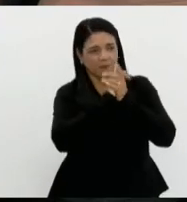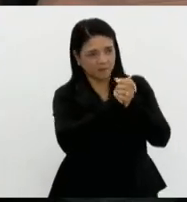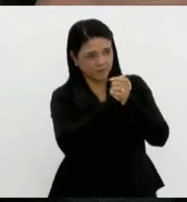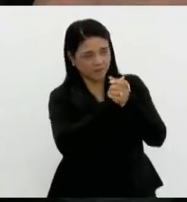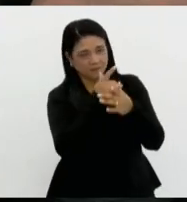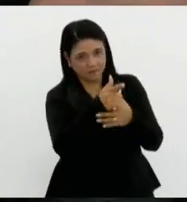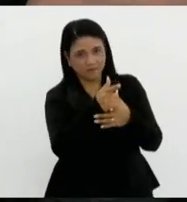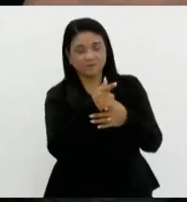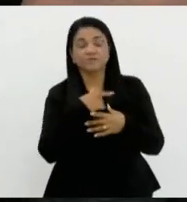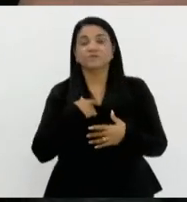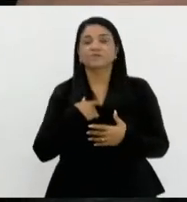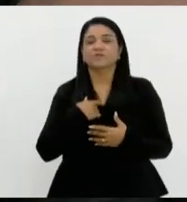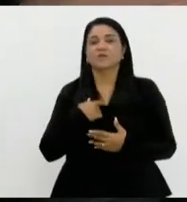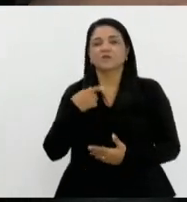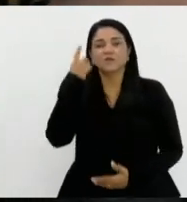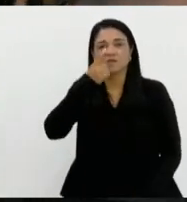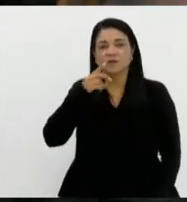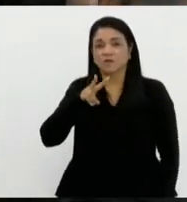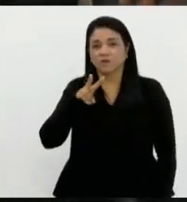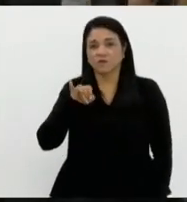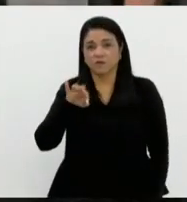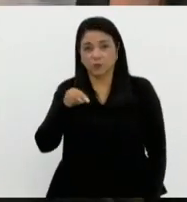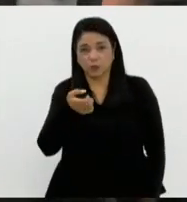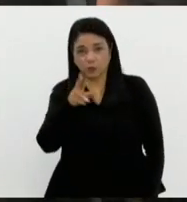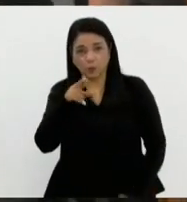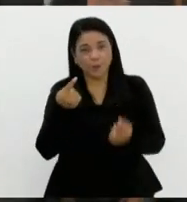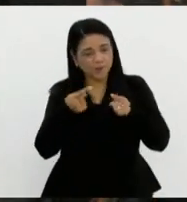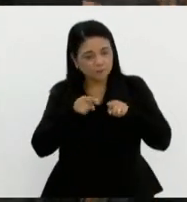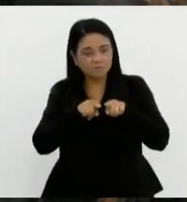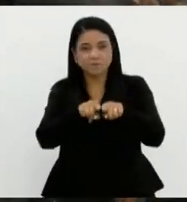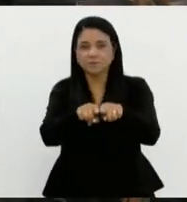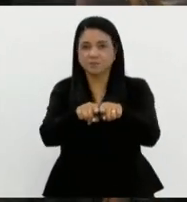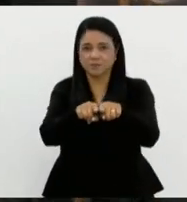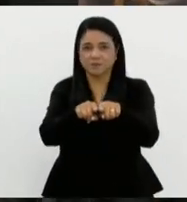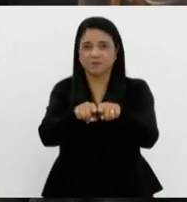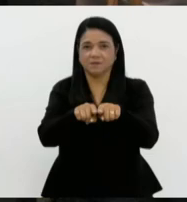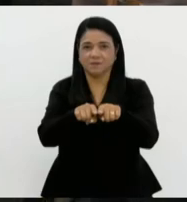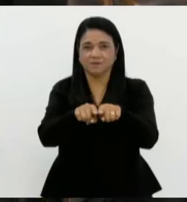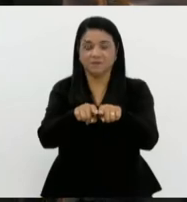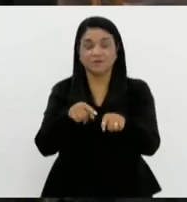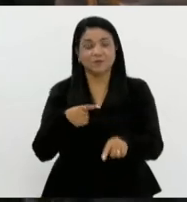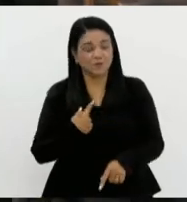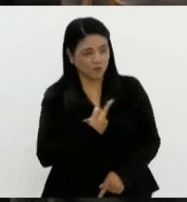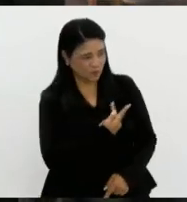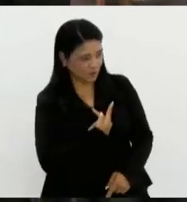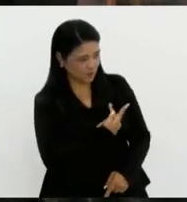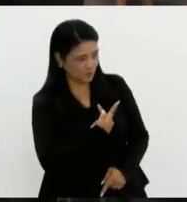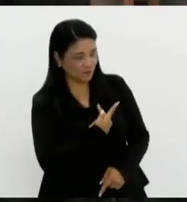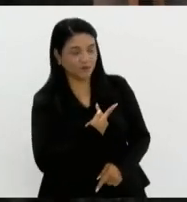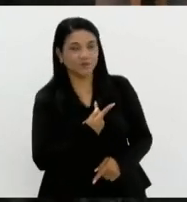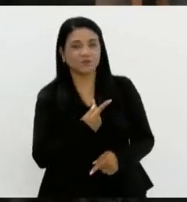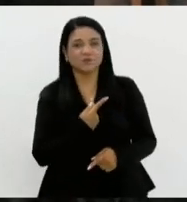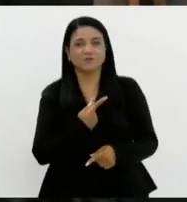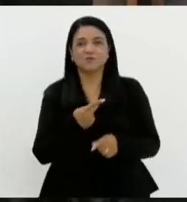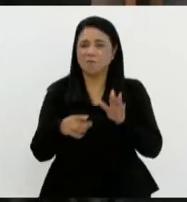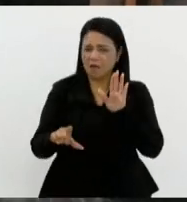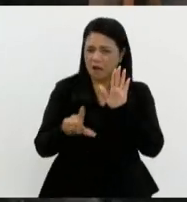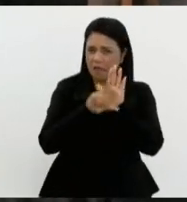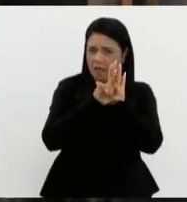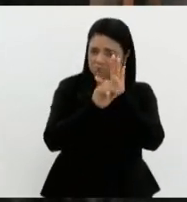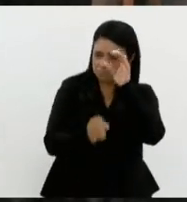em primeiro lugar, pela parceria aqui de nós dois termos nos tornados autores de uma lei